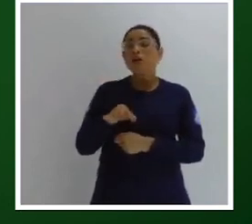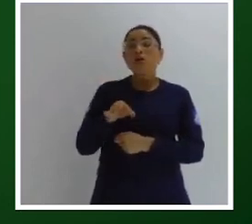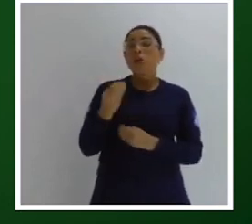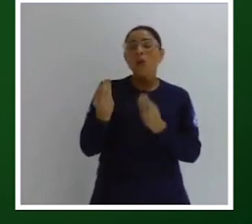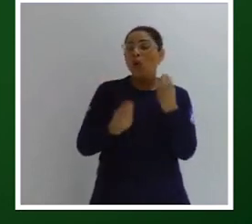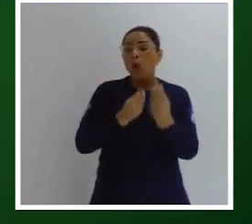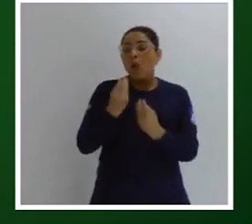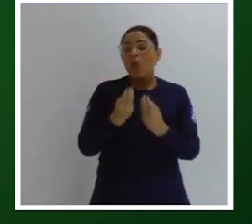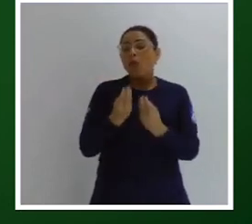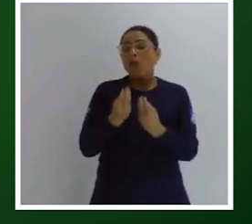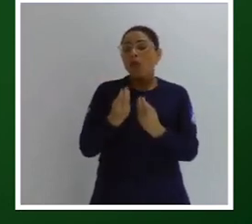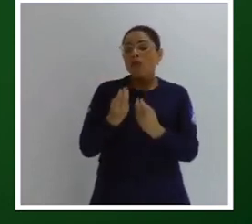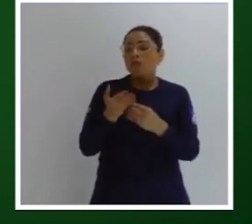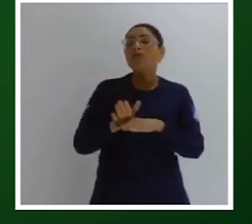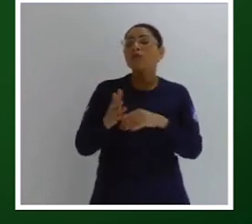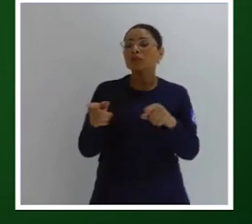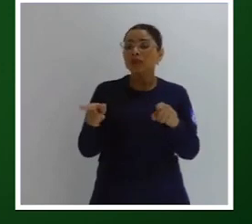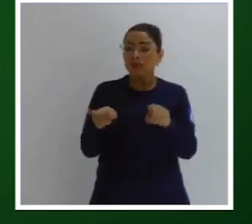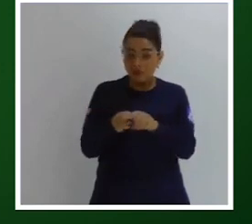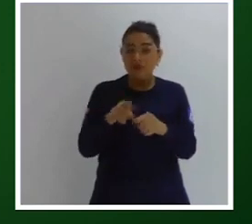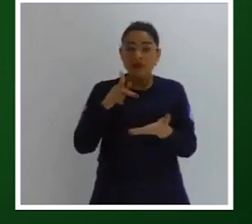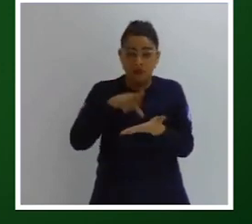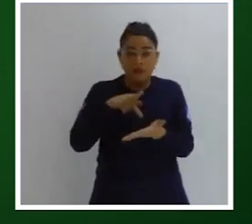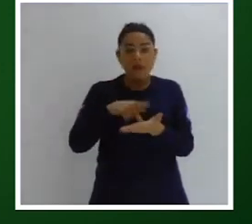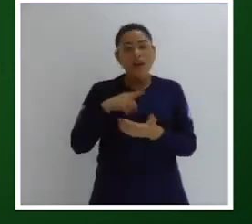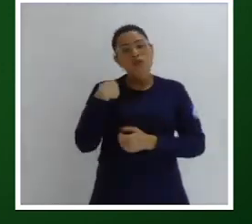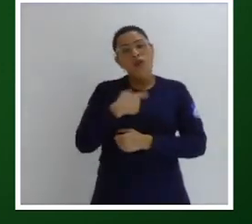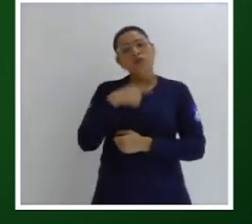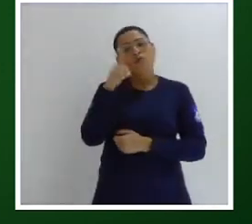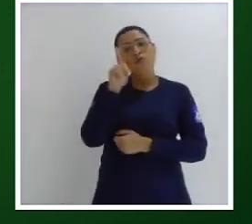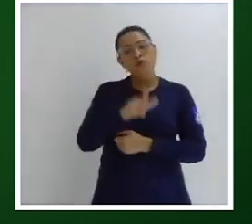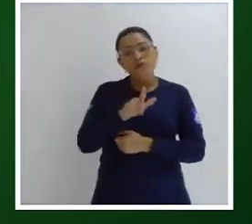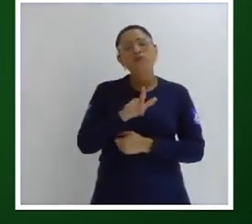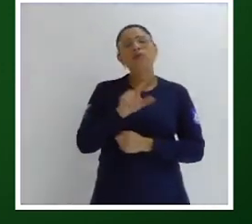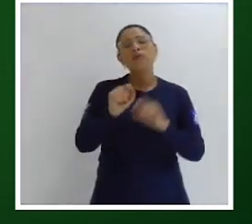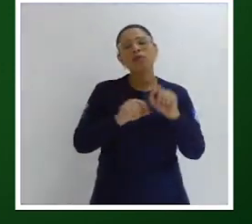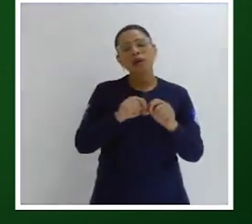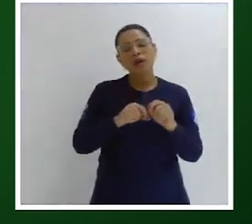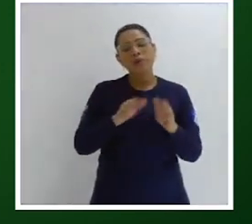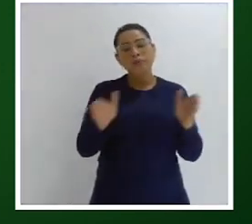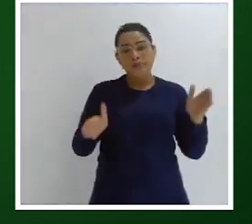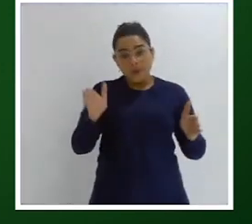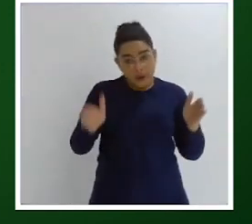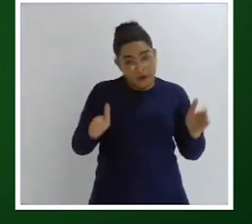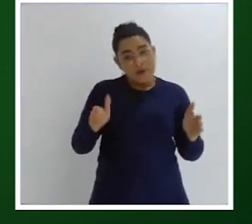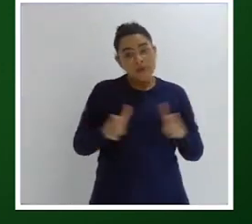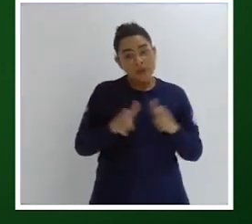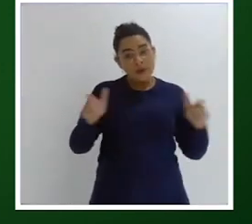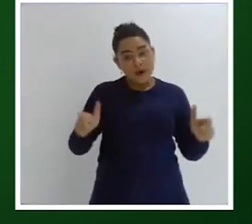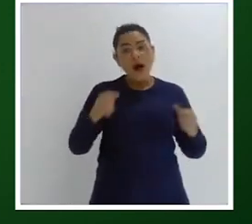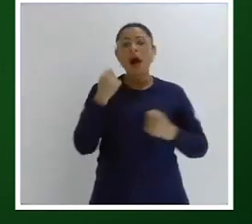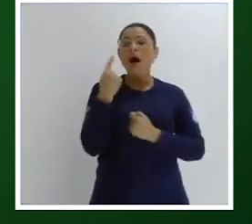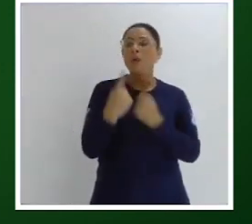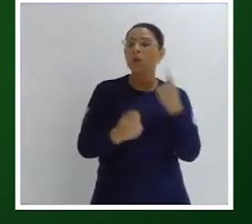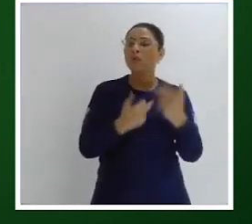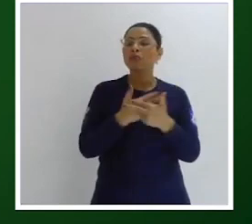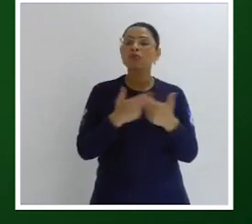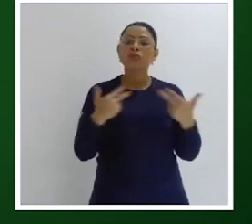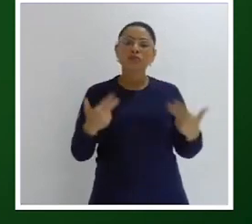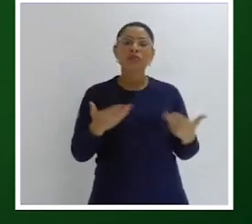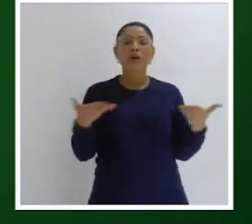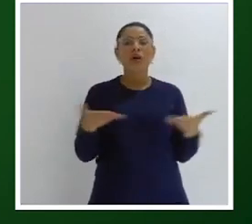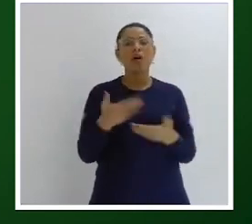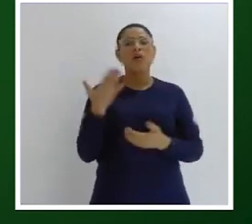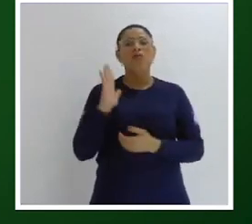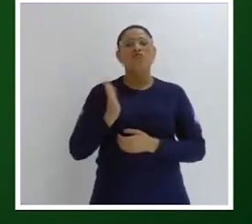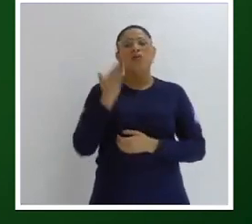a intervenção que nós vamos fazer então nós temos conseguido aí uma direção de prazos algumas coisas como ele já